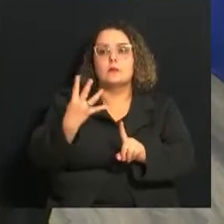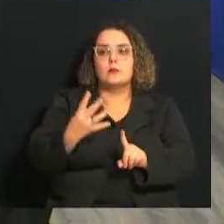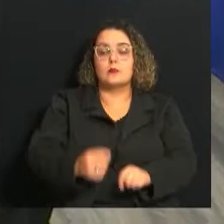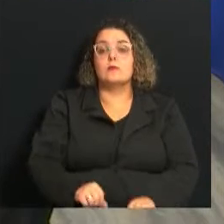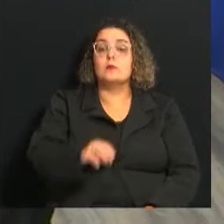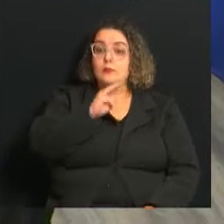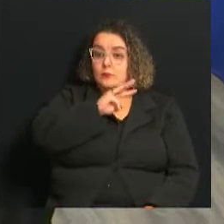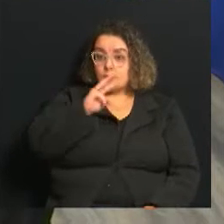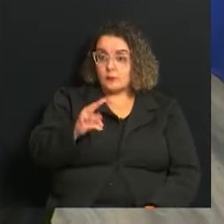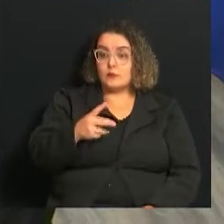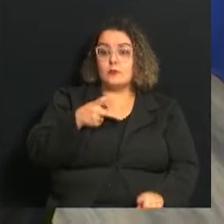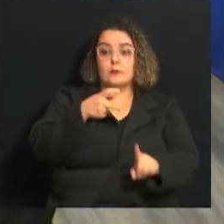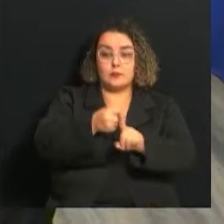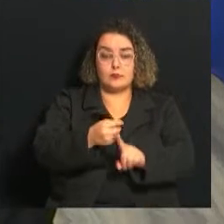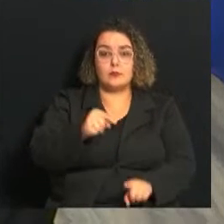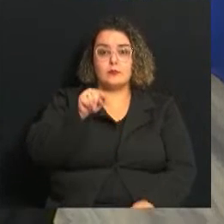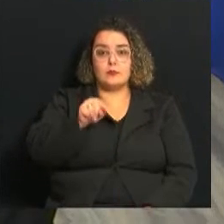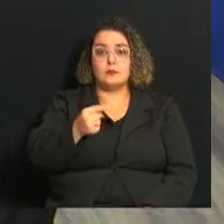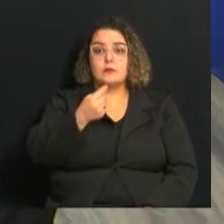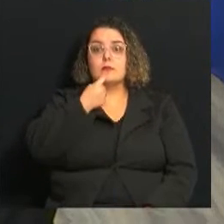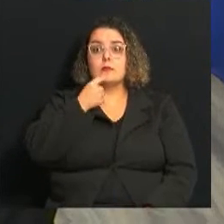site